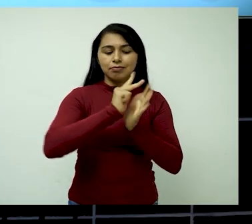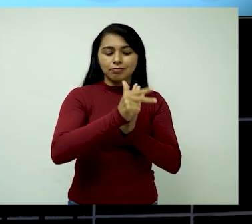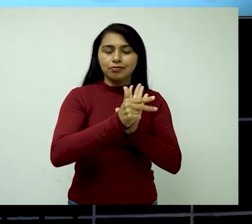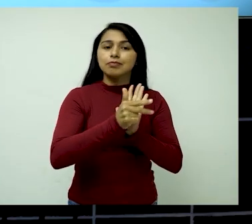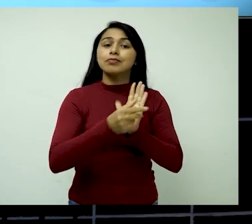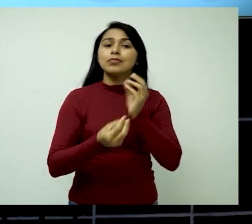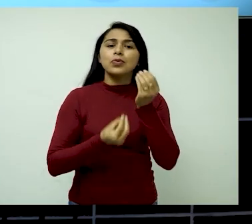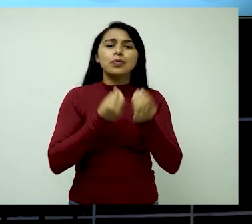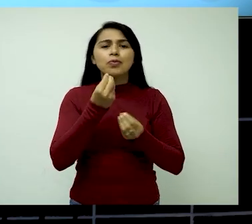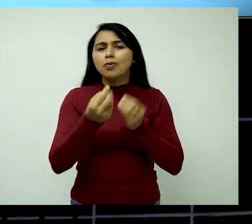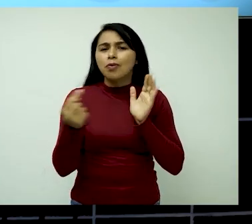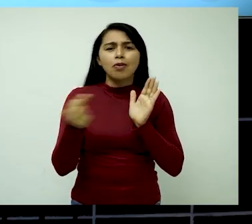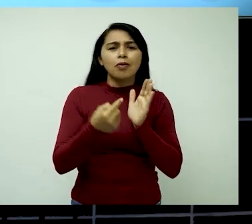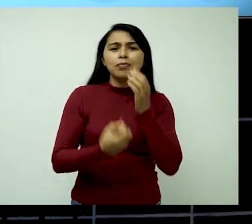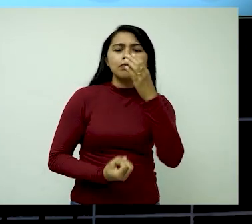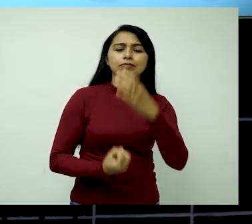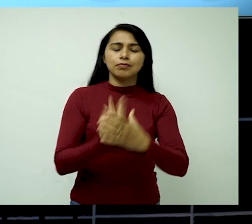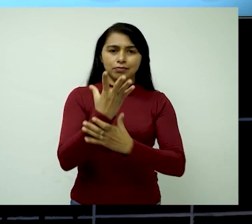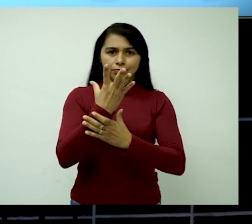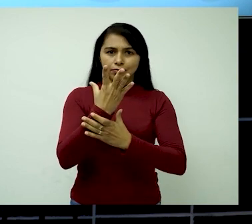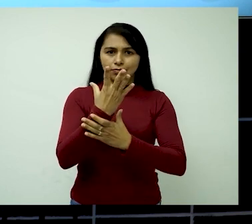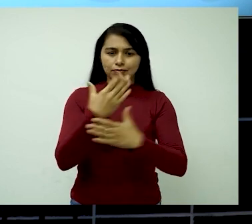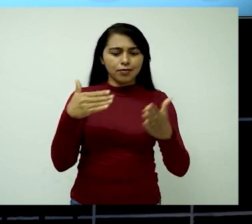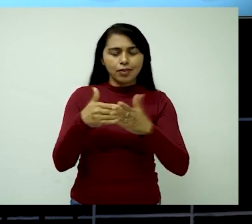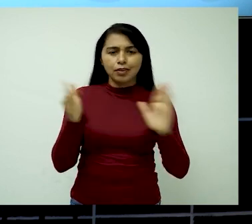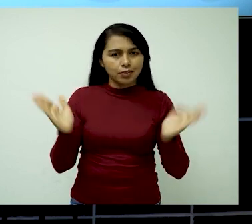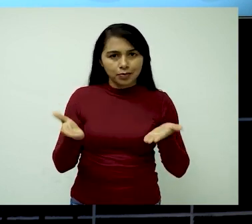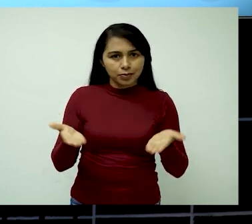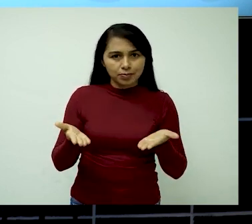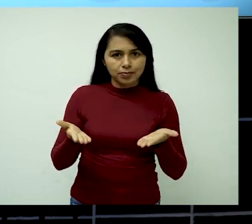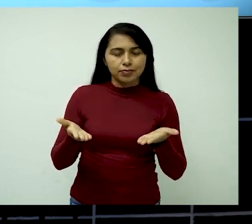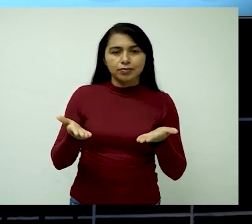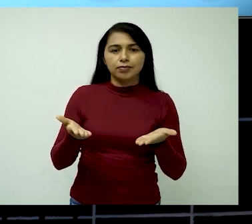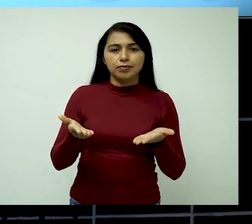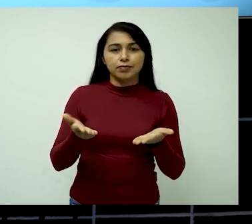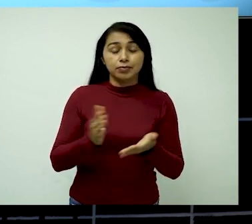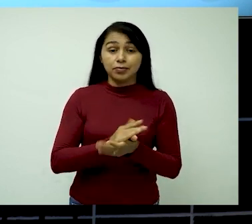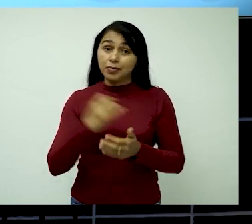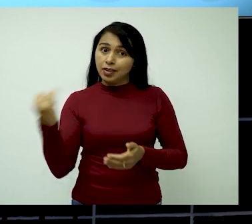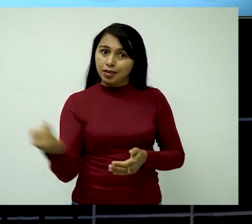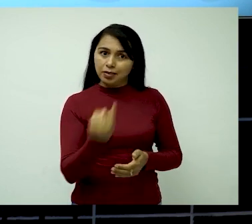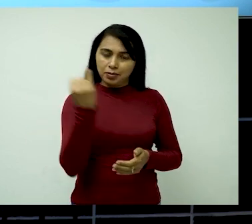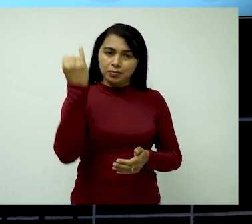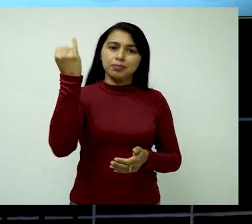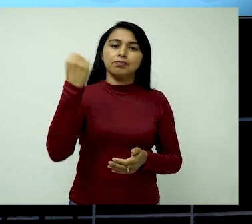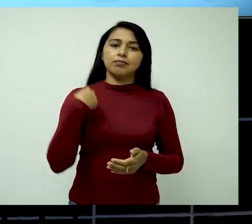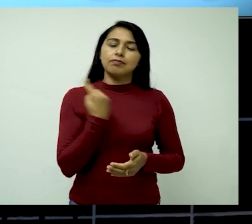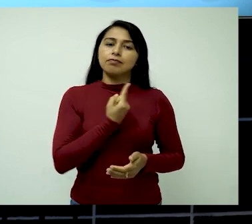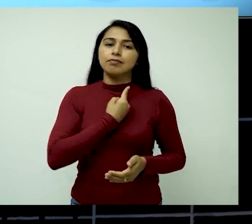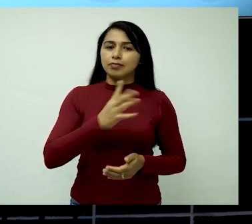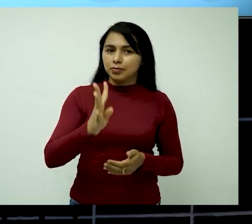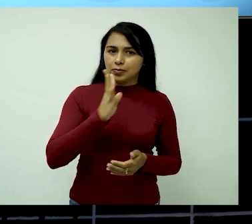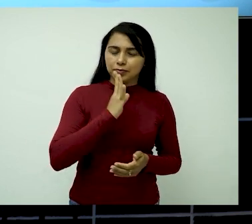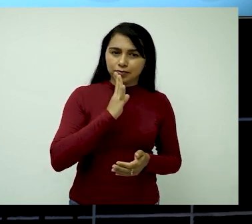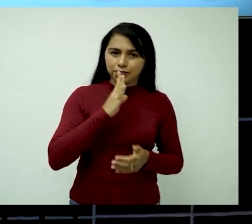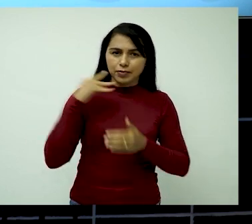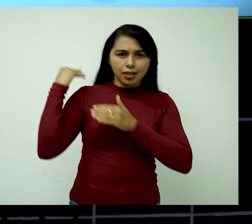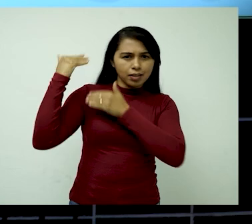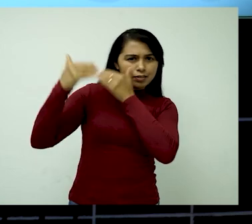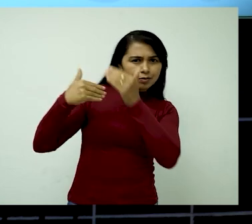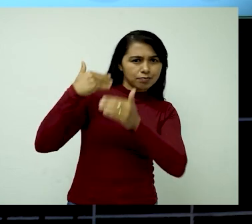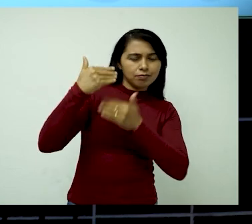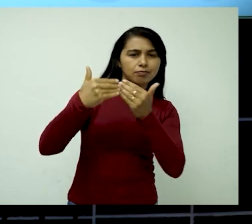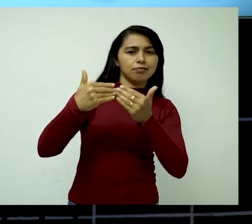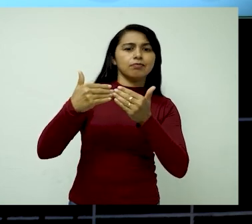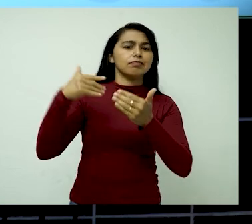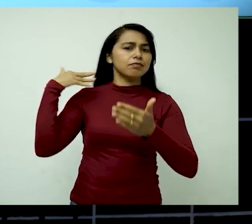ele surgiu até chegar aos dias atuais. É importante a gente conhecer esse processo histórico para que a